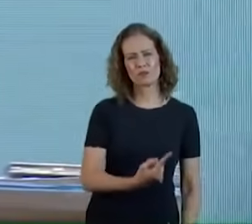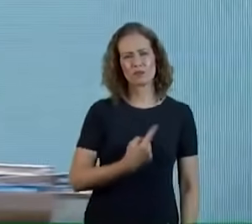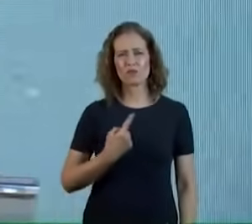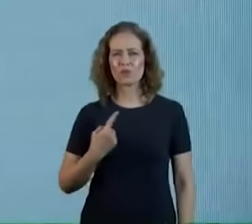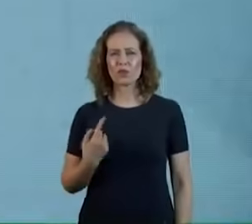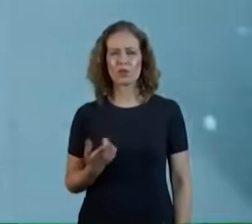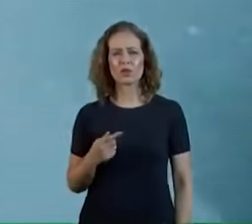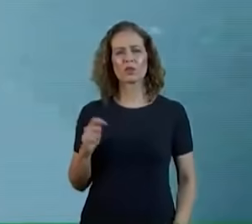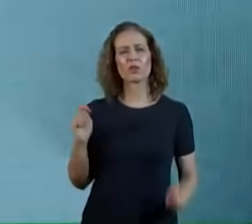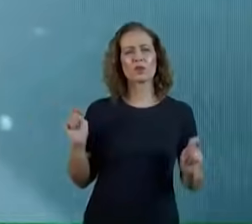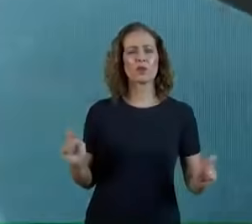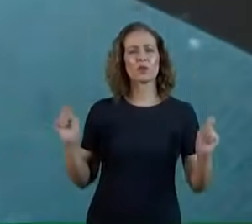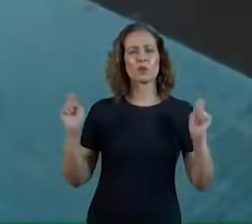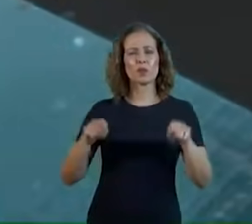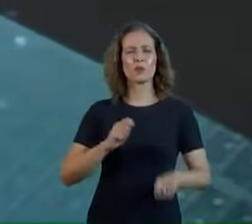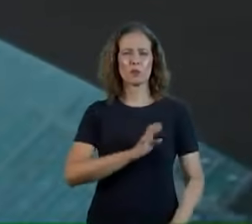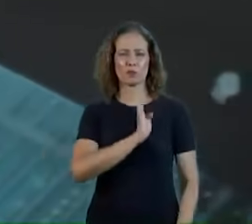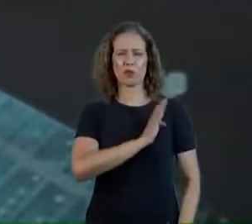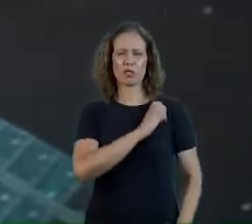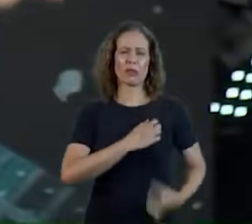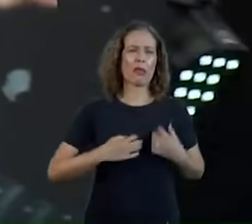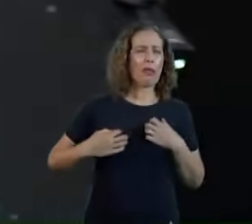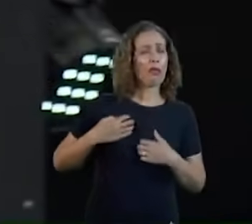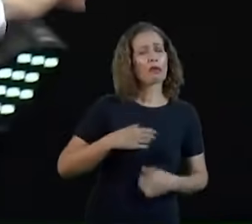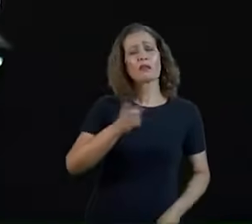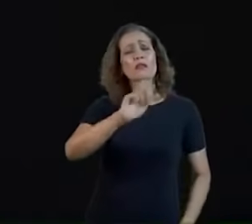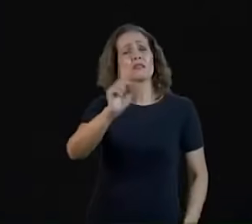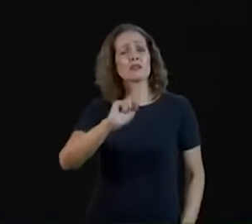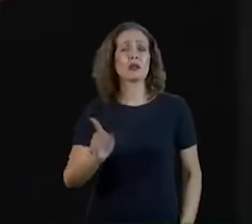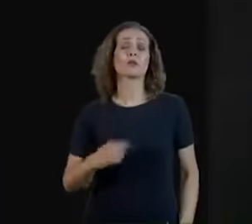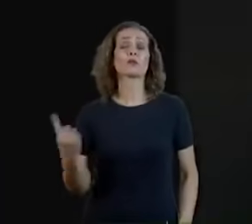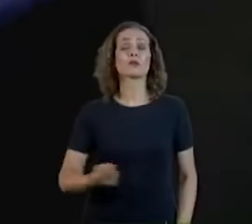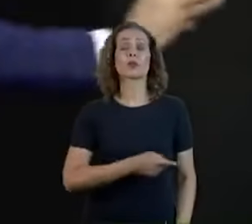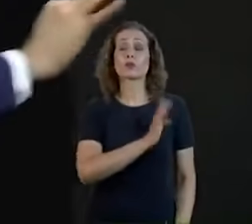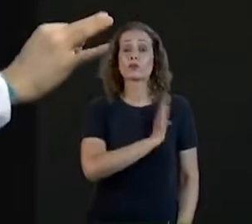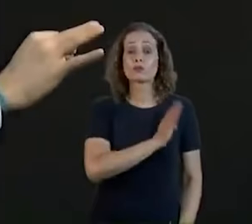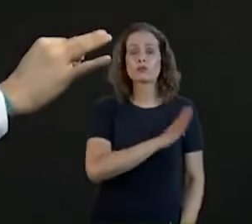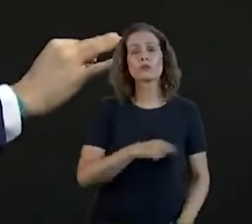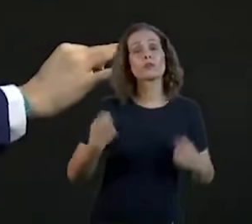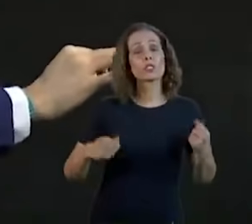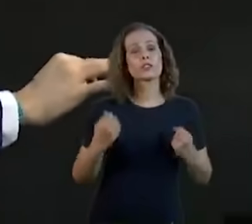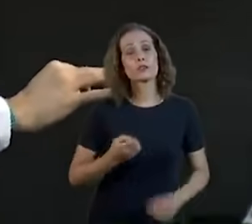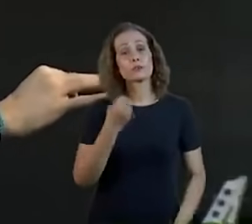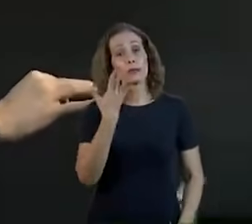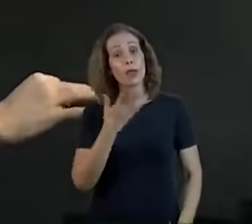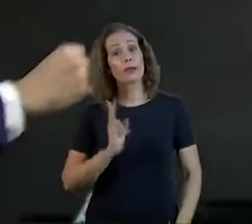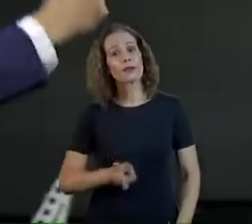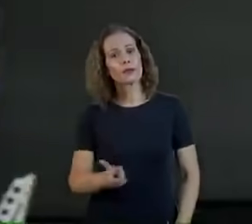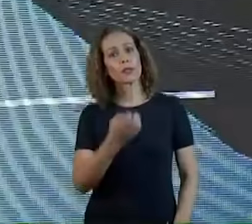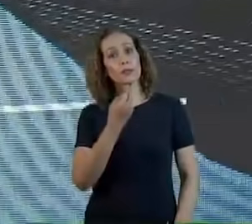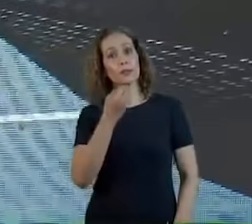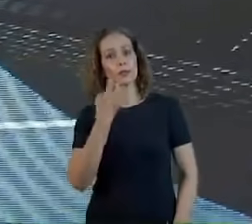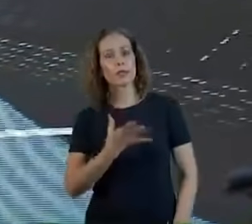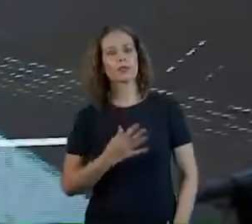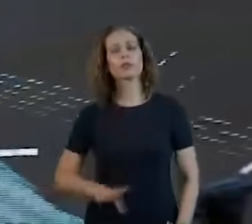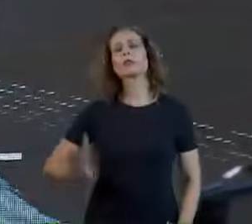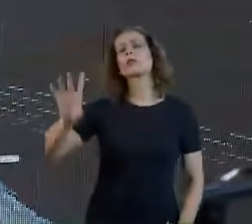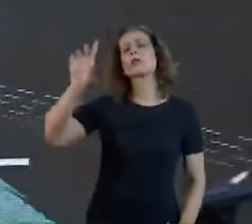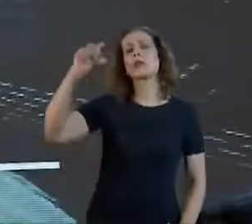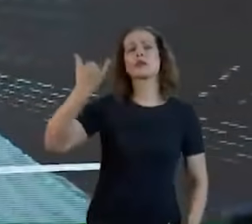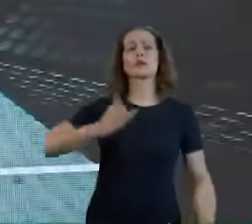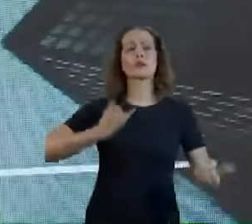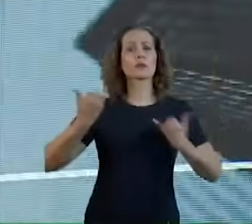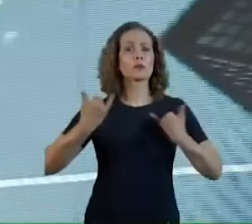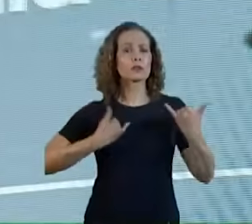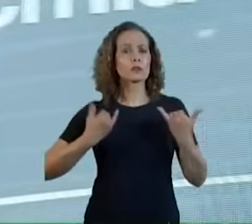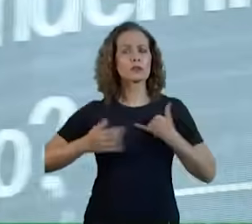perturbar o nosso coração. Temos que manter o nosso coração bem. E Deus me incomodou para